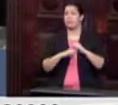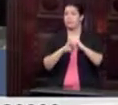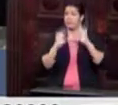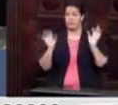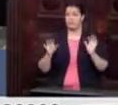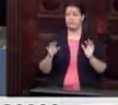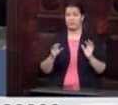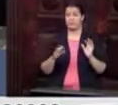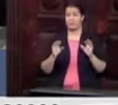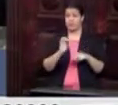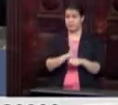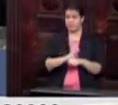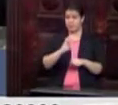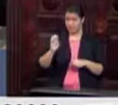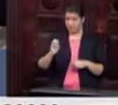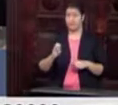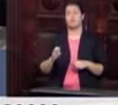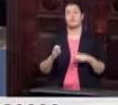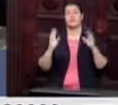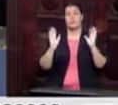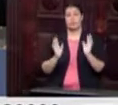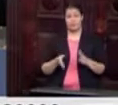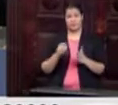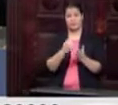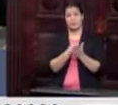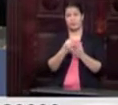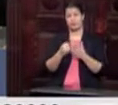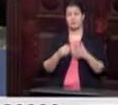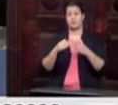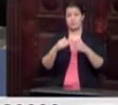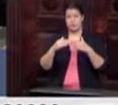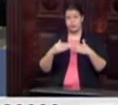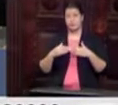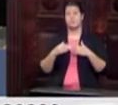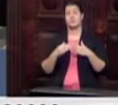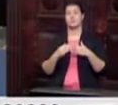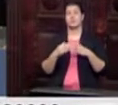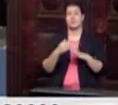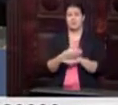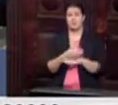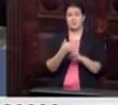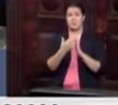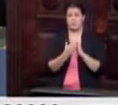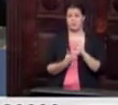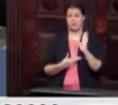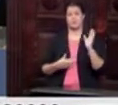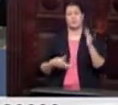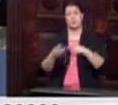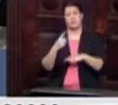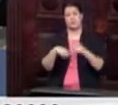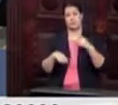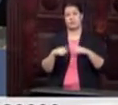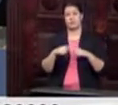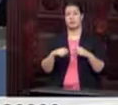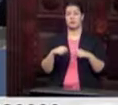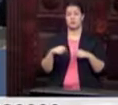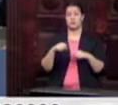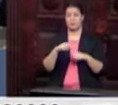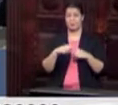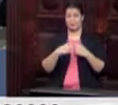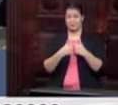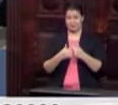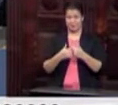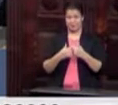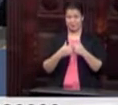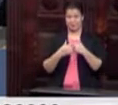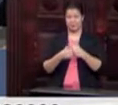o Estado protocolará o pedido de ingresso ao regime de recuperação junto ao Ministério da Fazenda por